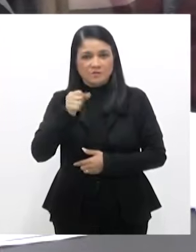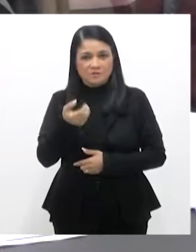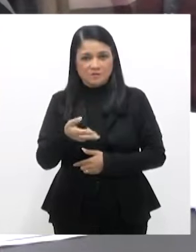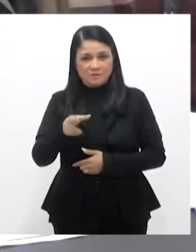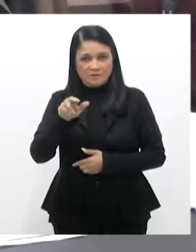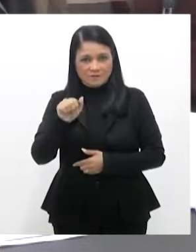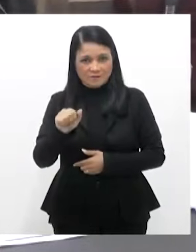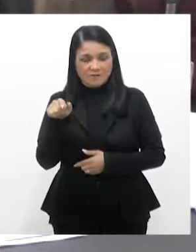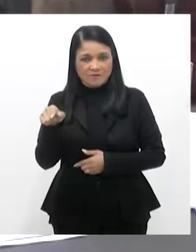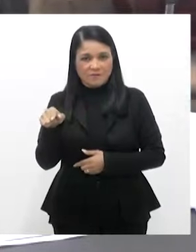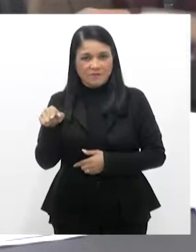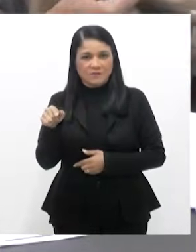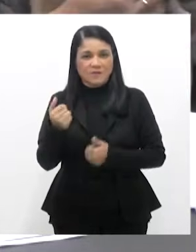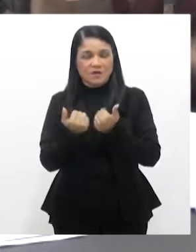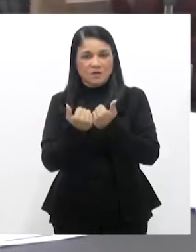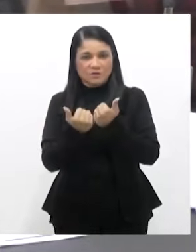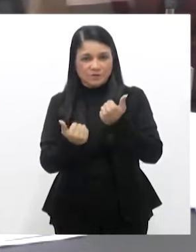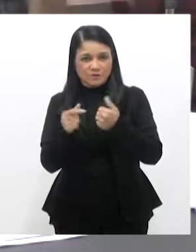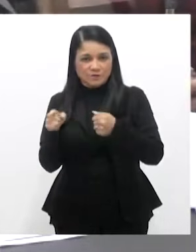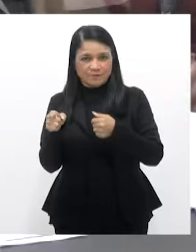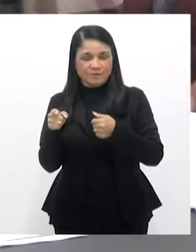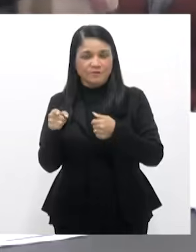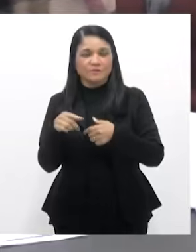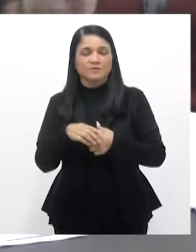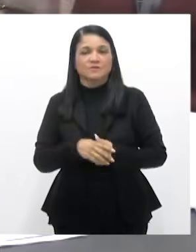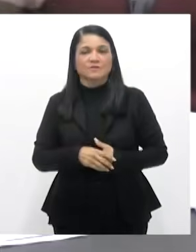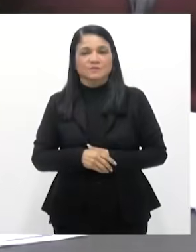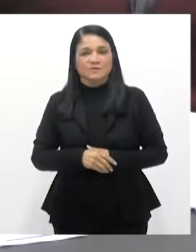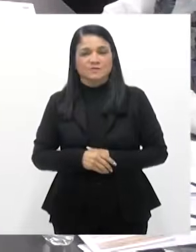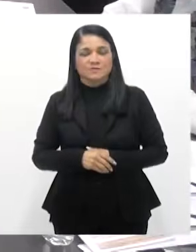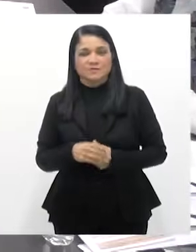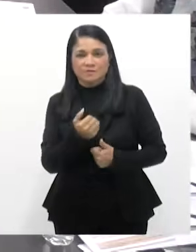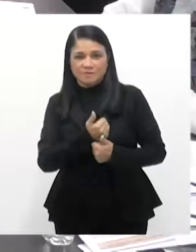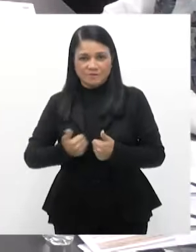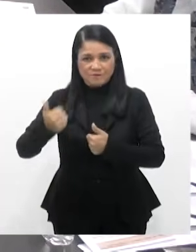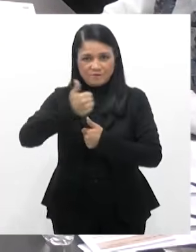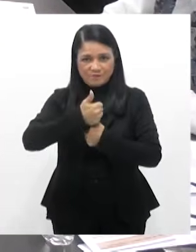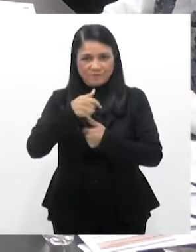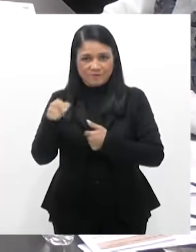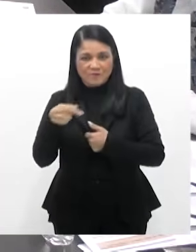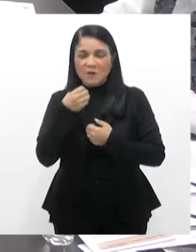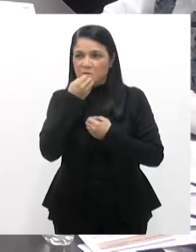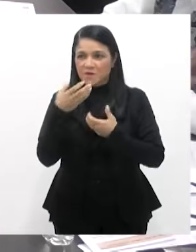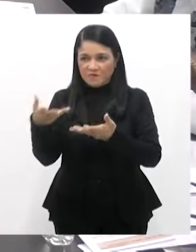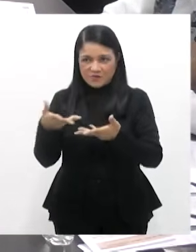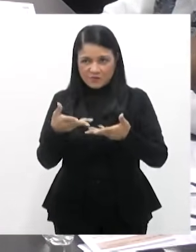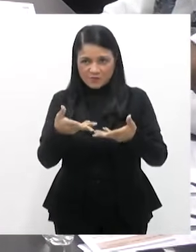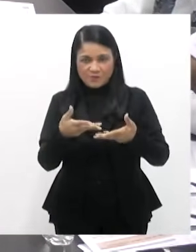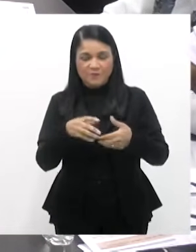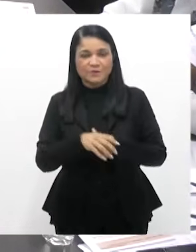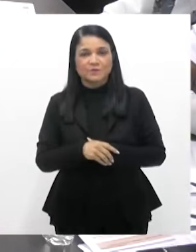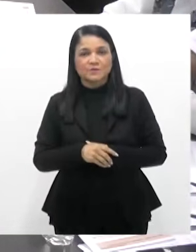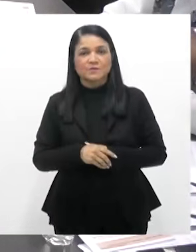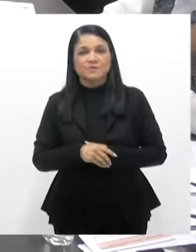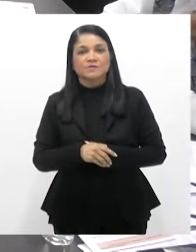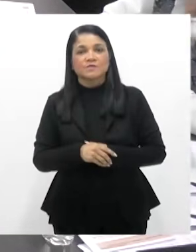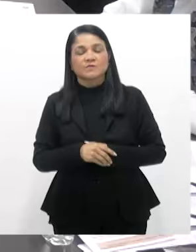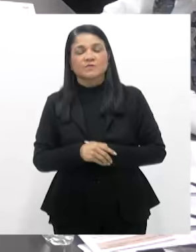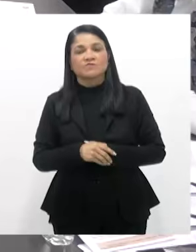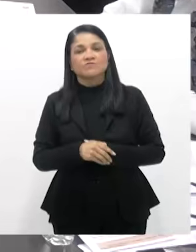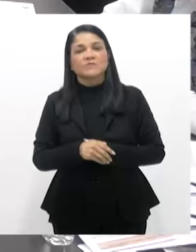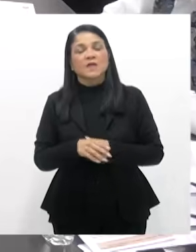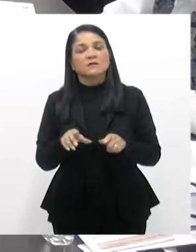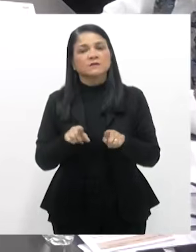que ascende de suplente para titular. Sejam muito bem-vindos. Mas, ao mesmo tempo, senhor